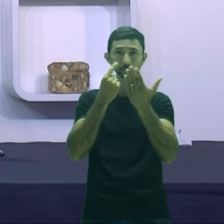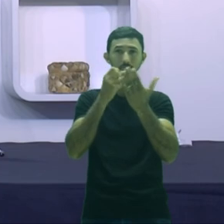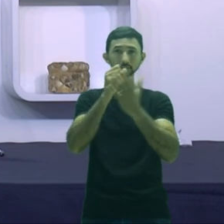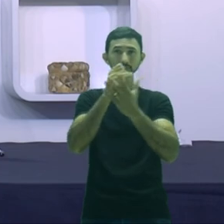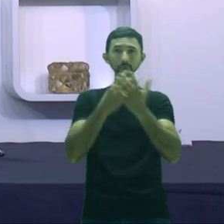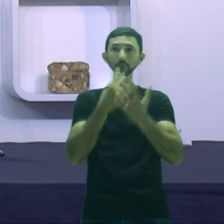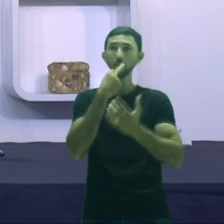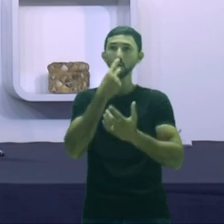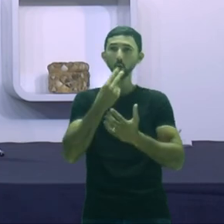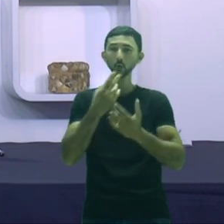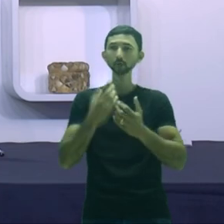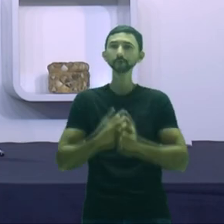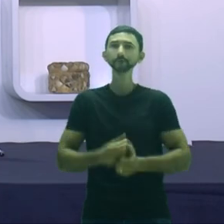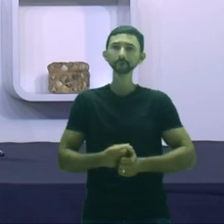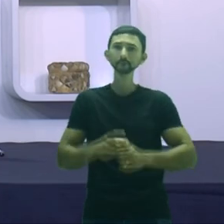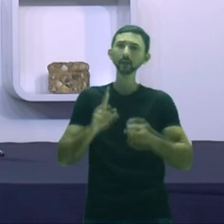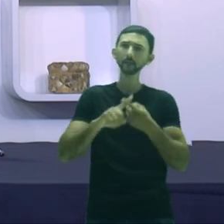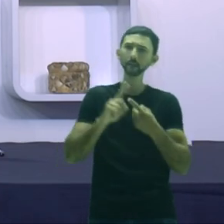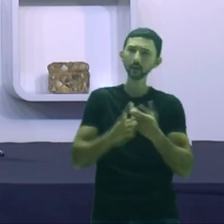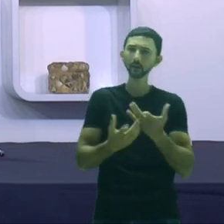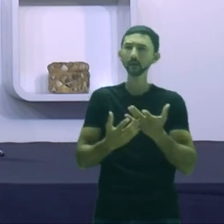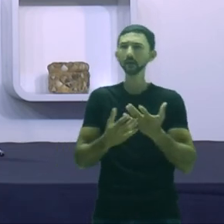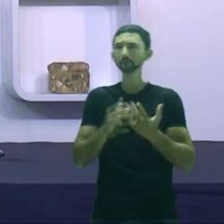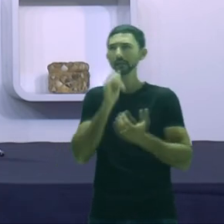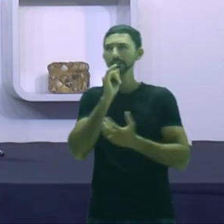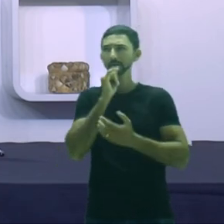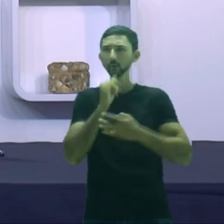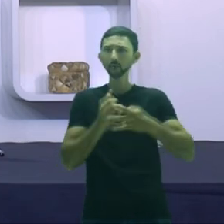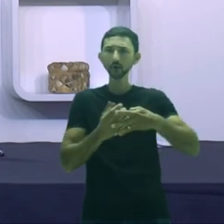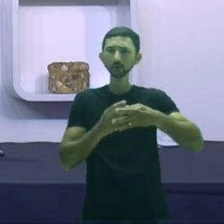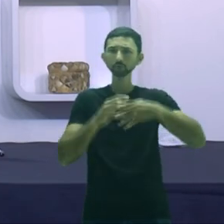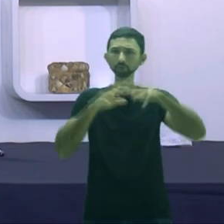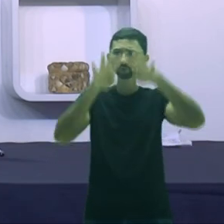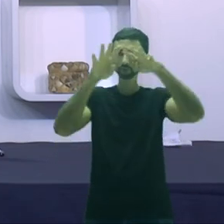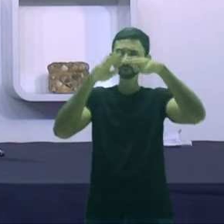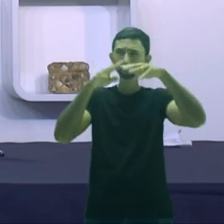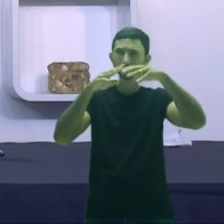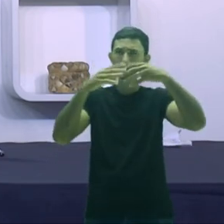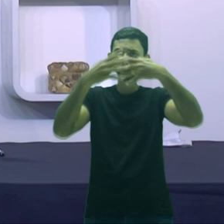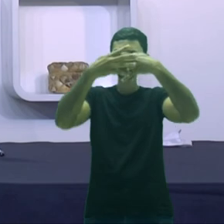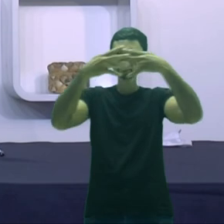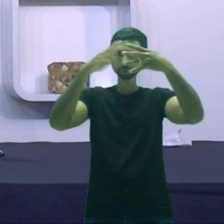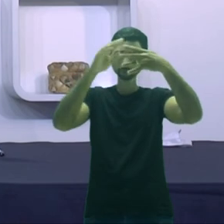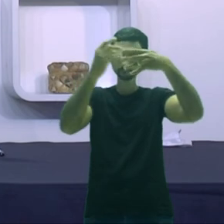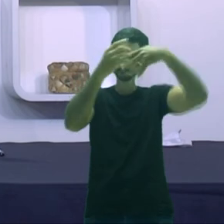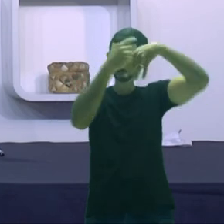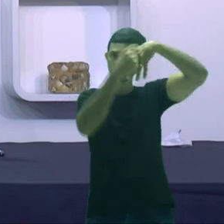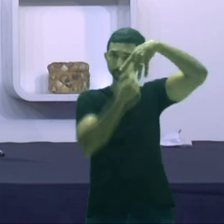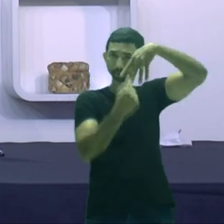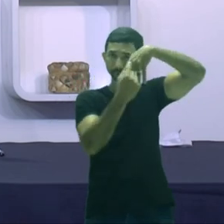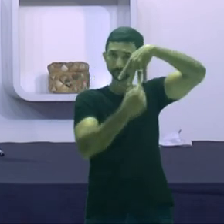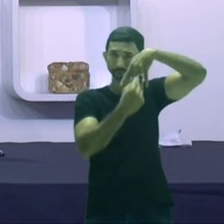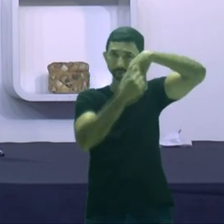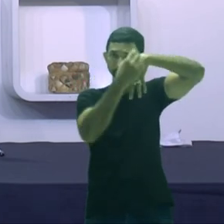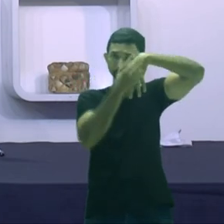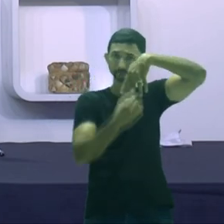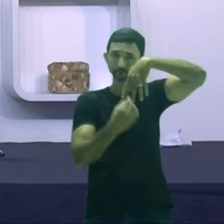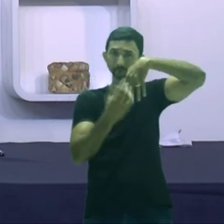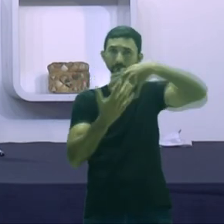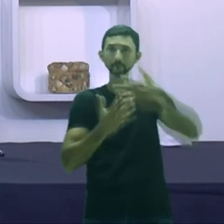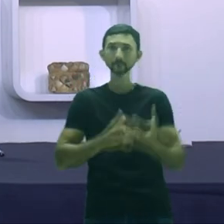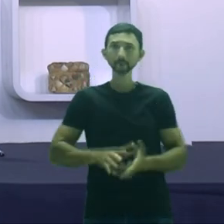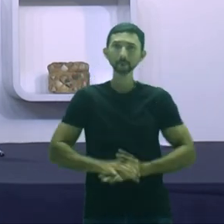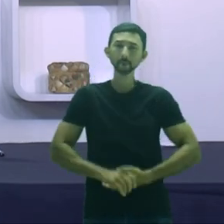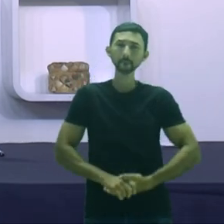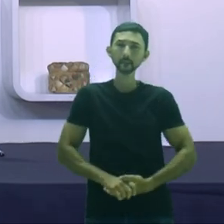fazendo um heredograma. Você está fazendo o quê? Uma árvore genealógica. Beleza, você está fazendo um estudo. Pessoal, o heredograma